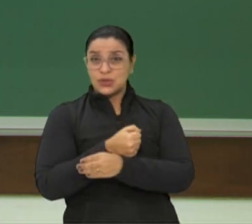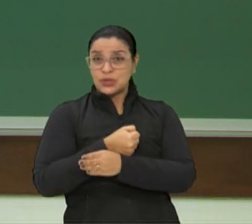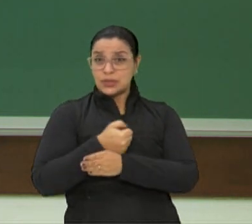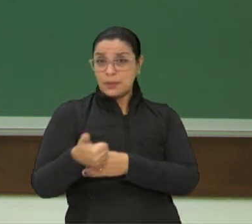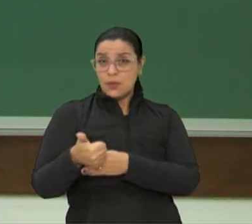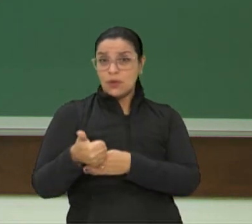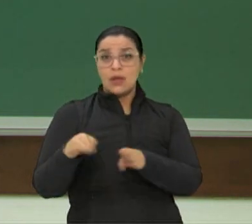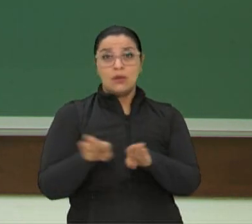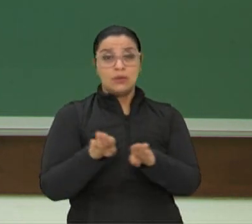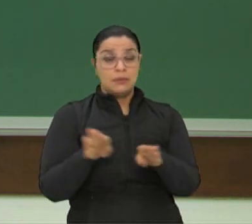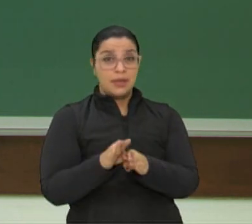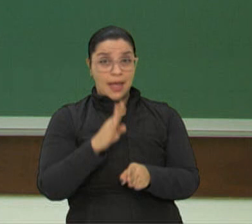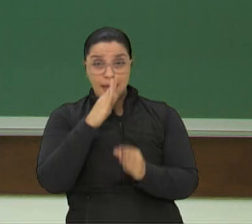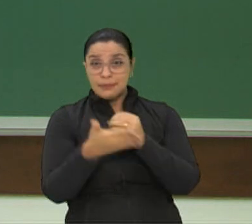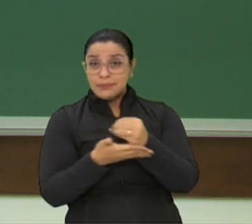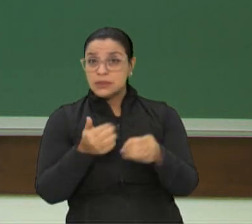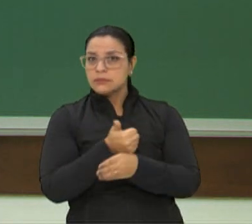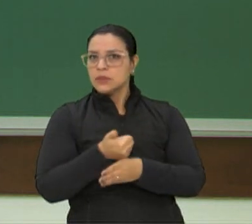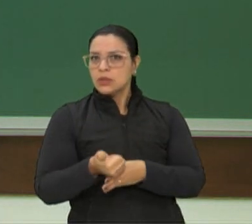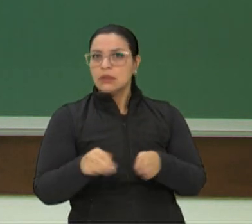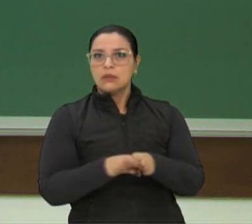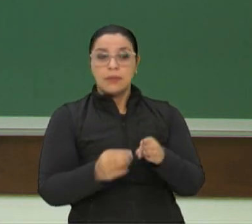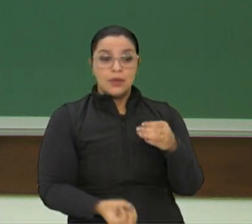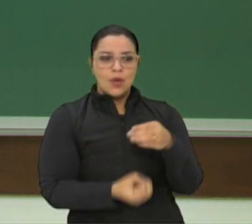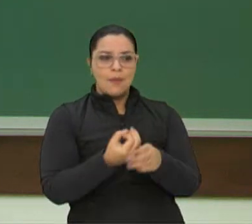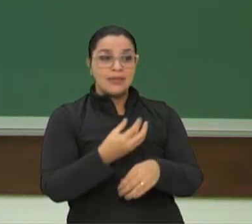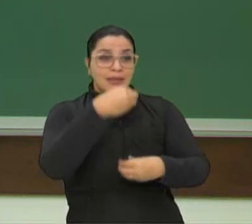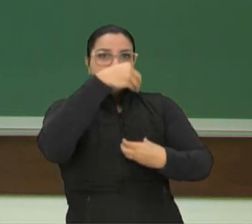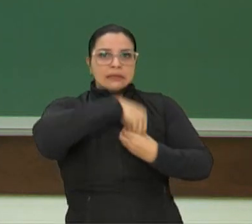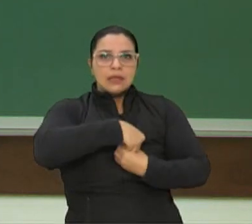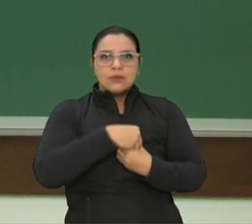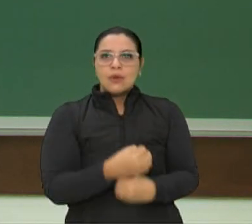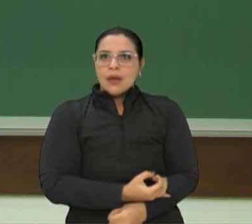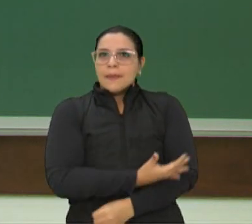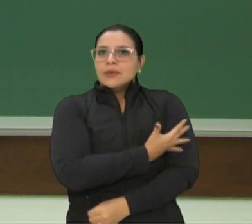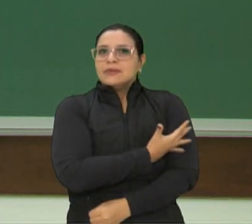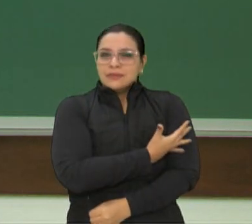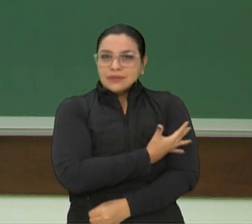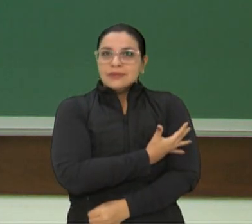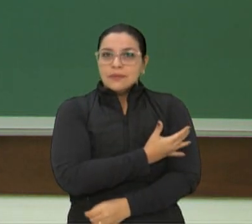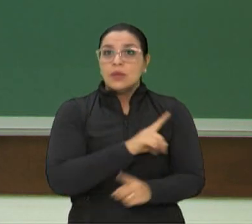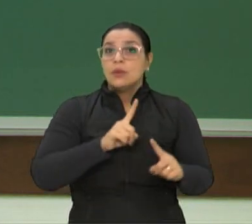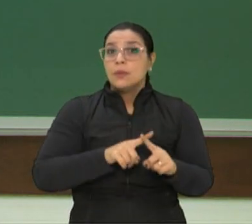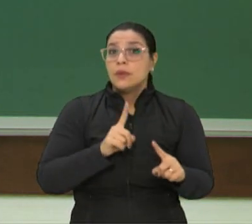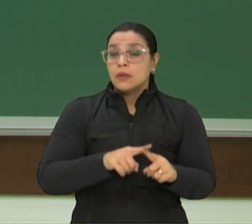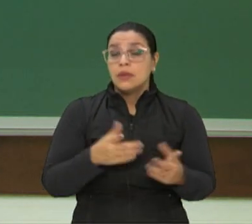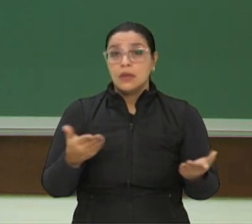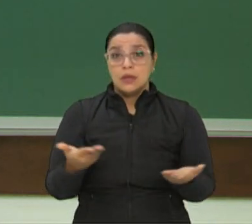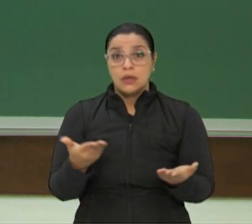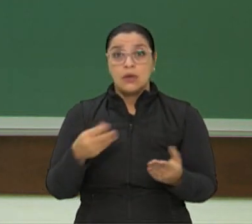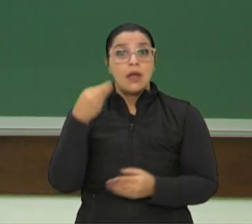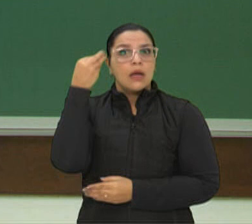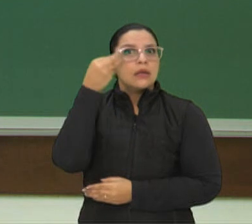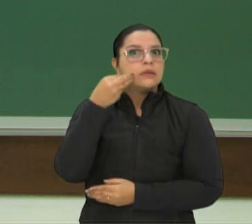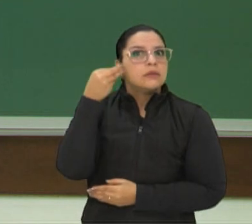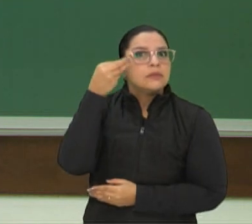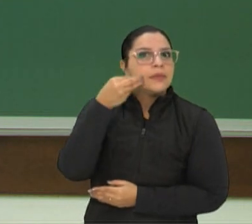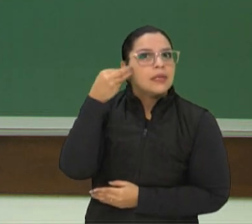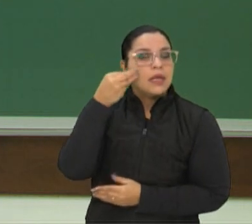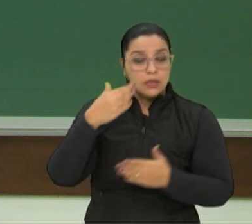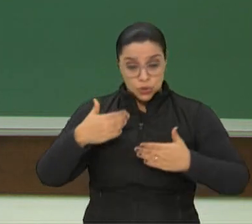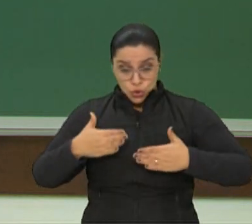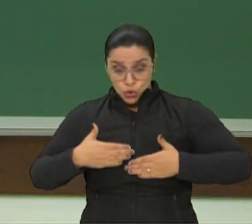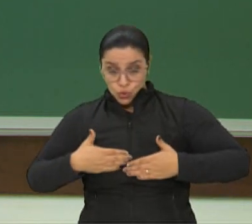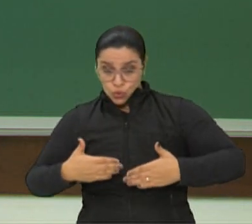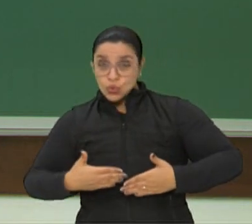moral, né, o princípio da moral surge das emoções. Por quê? Porque isso são, né, justamente experiências que o